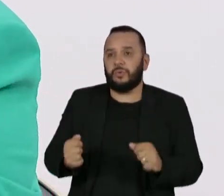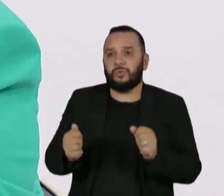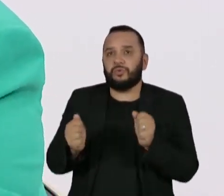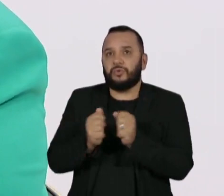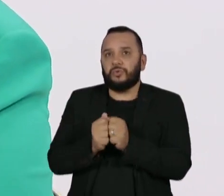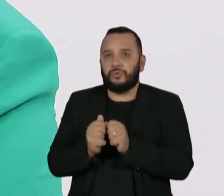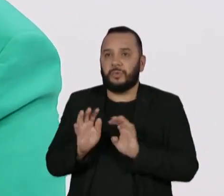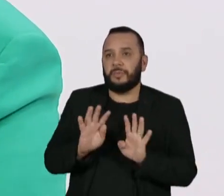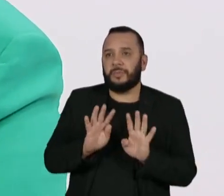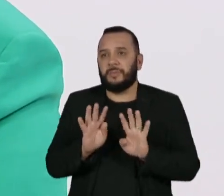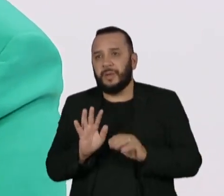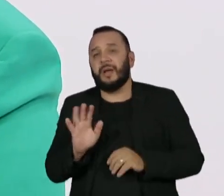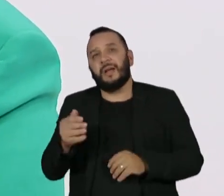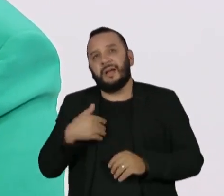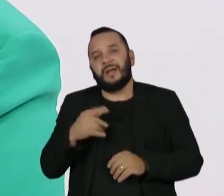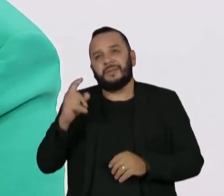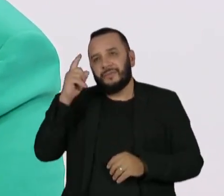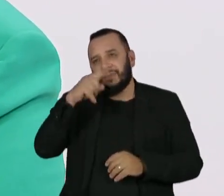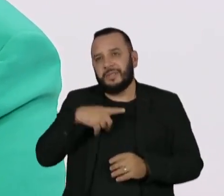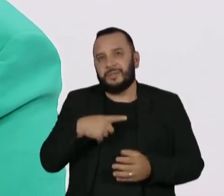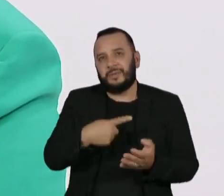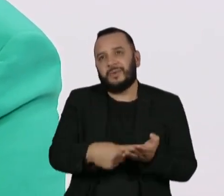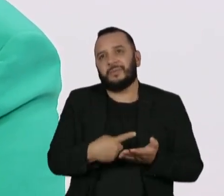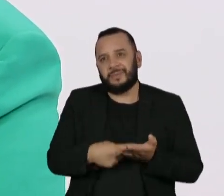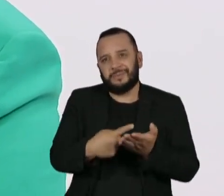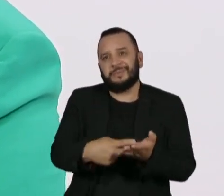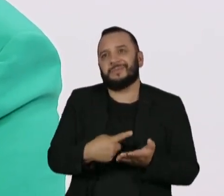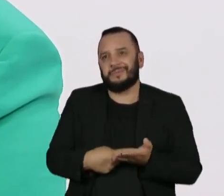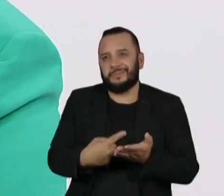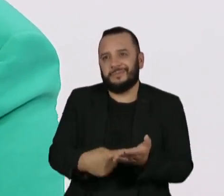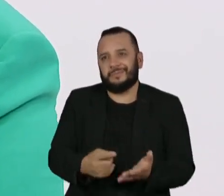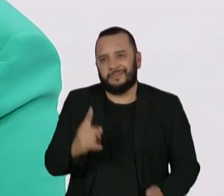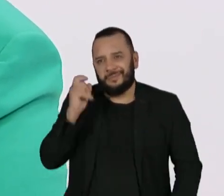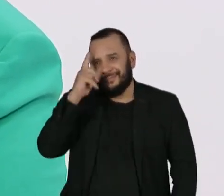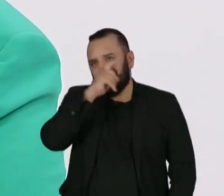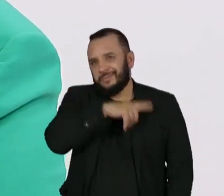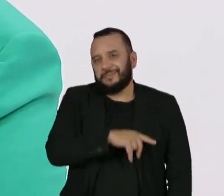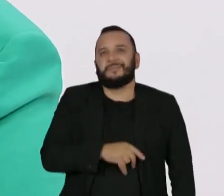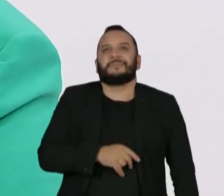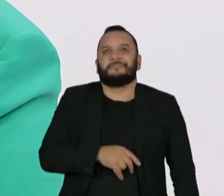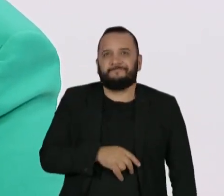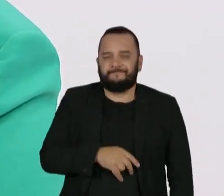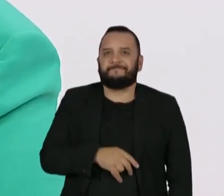gente vai remanejar isso? Isso demanda,